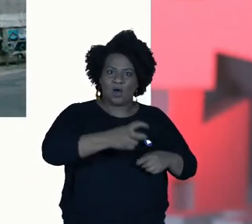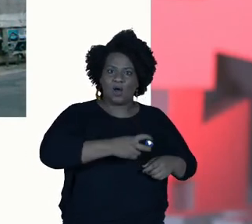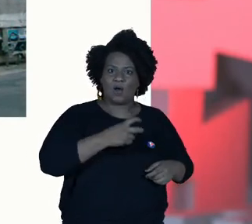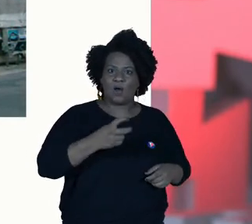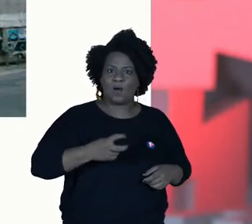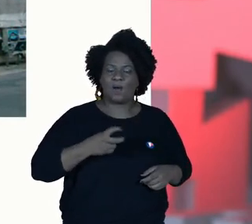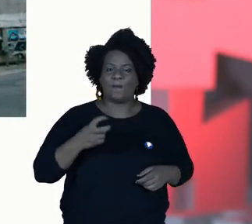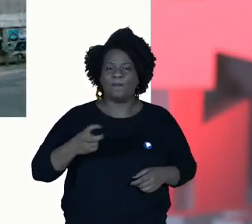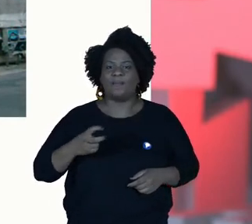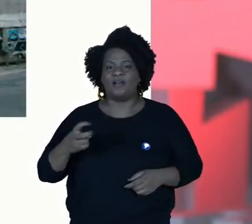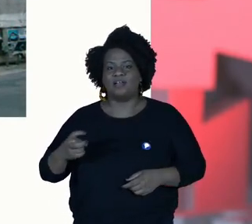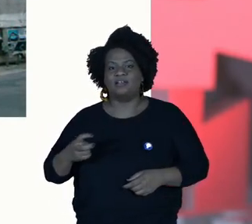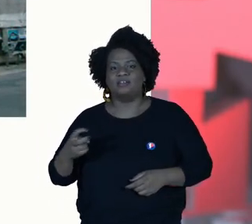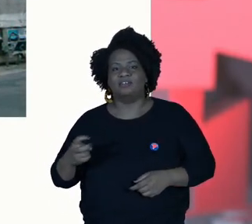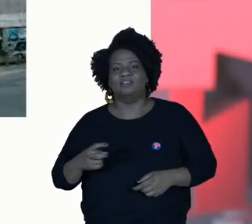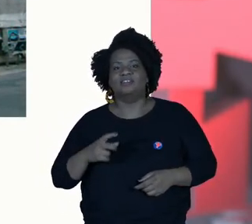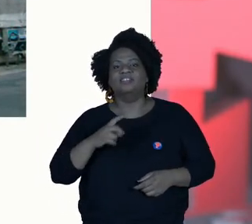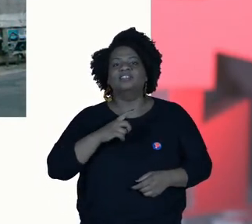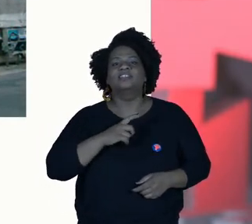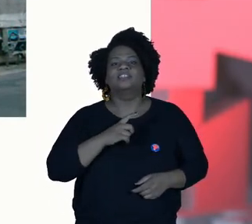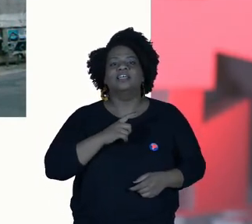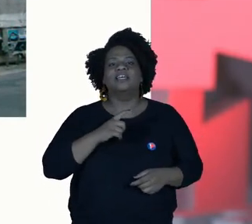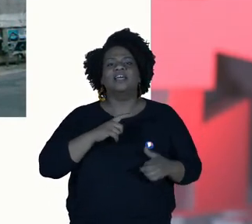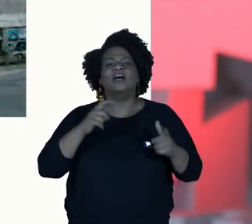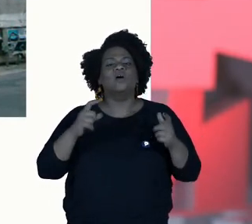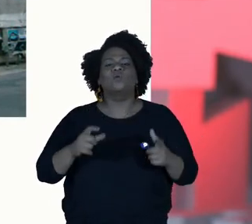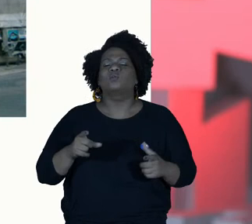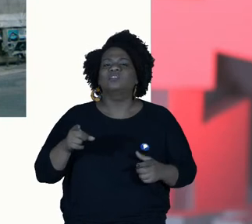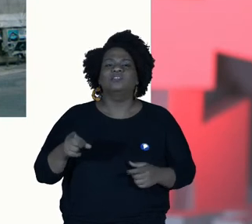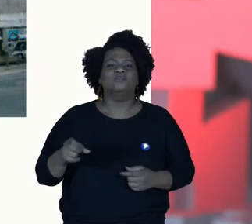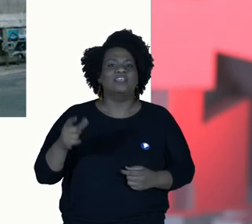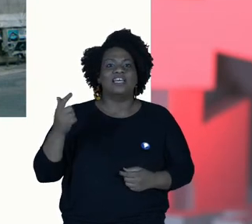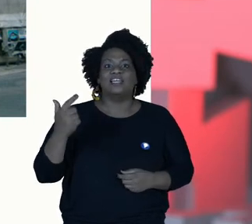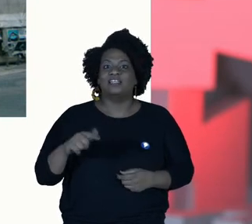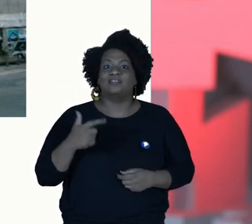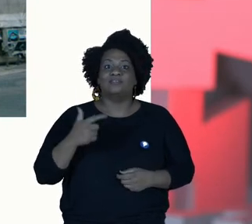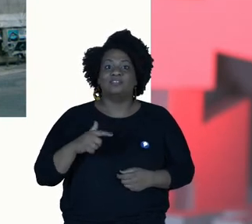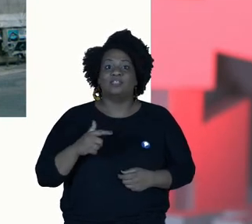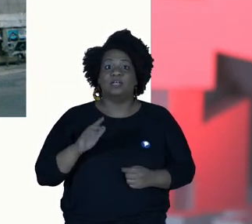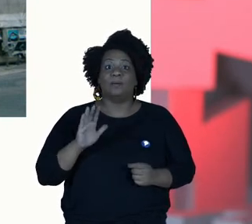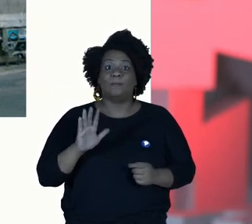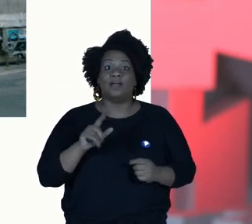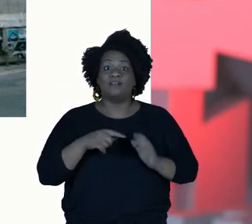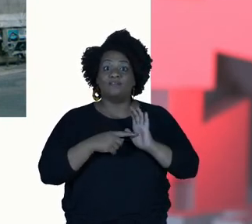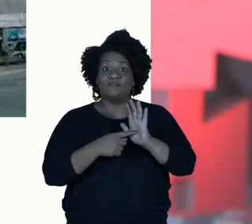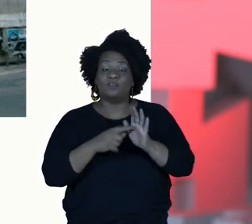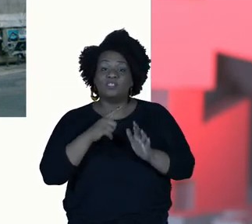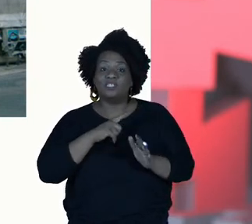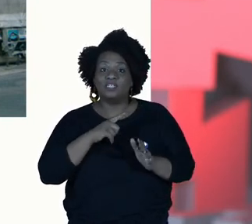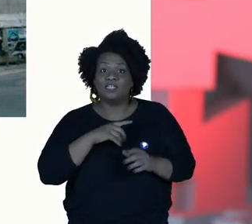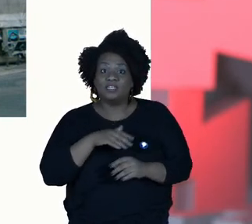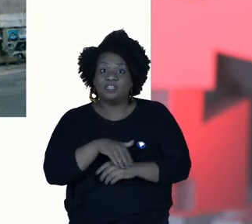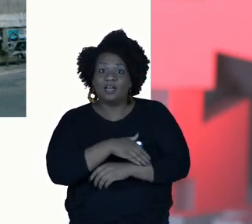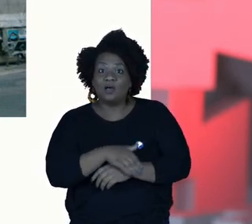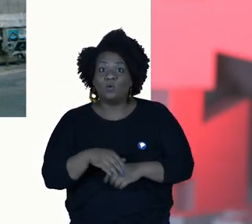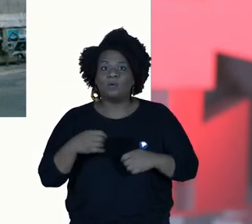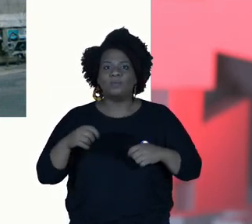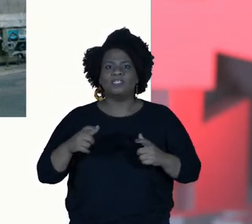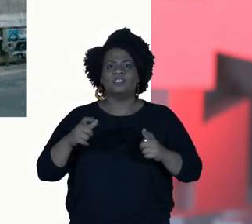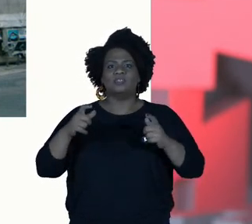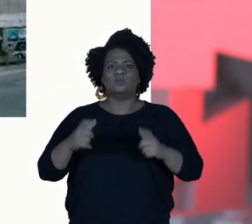E ele insinua que existe uma rua onde não existe. Só que para você ter esse efeito da rua, você tem que estar em um ponto